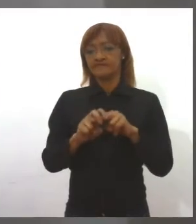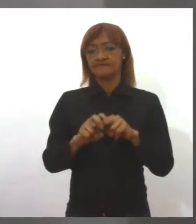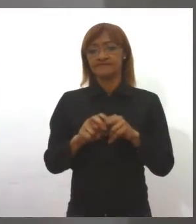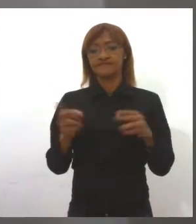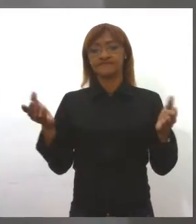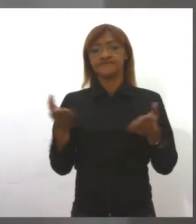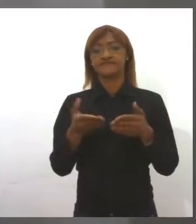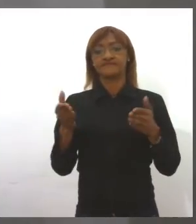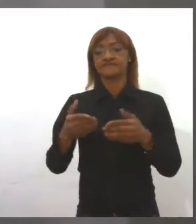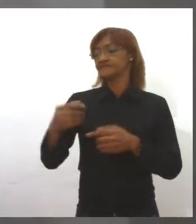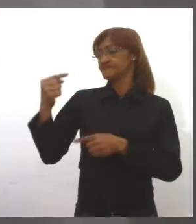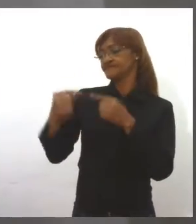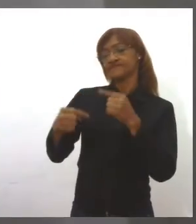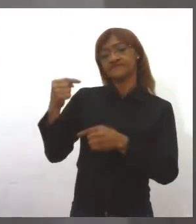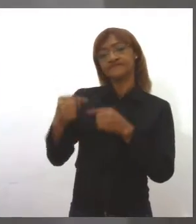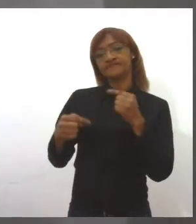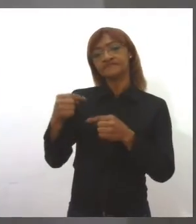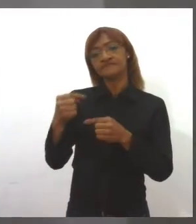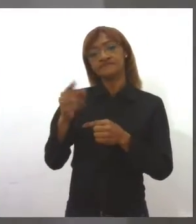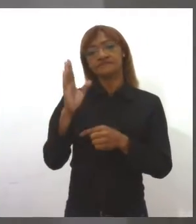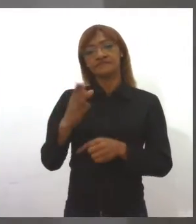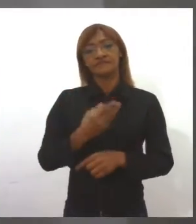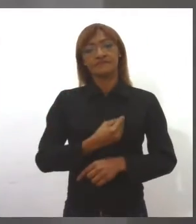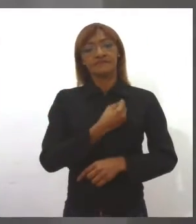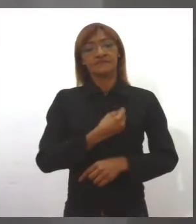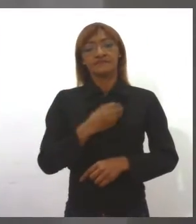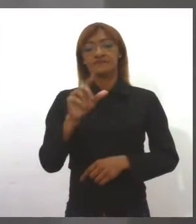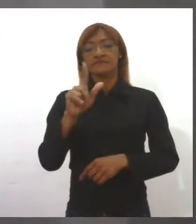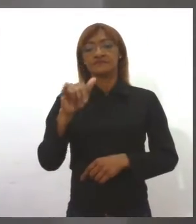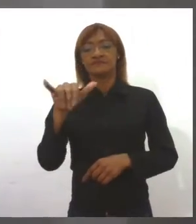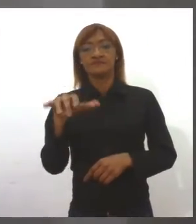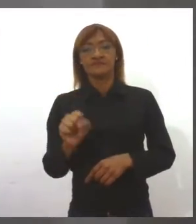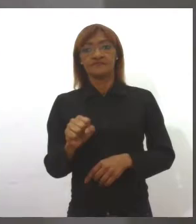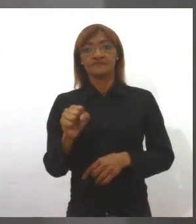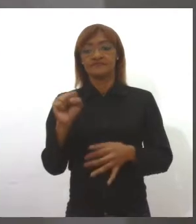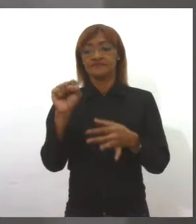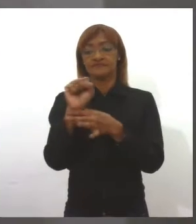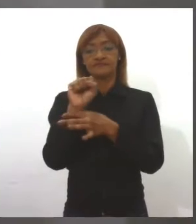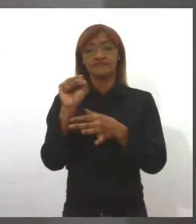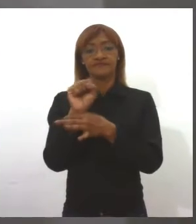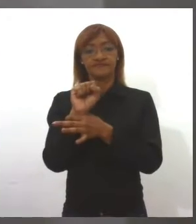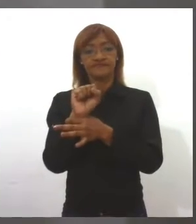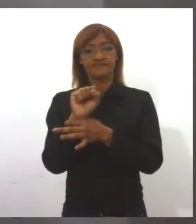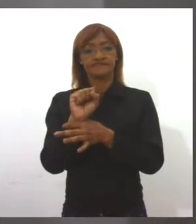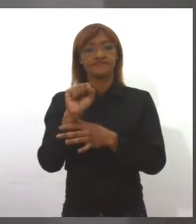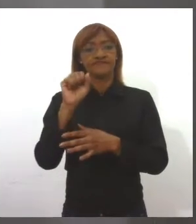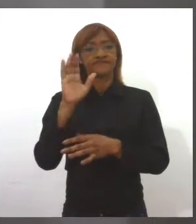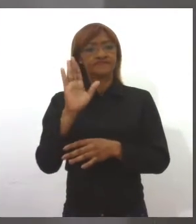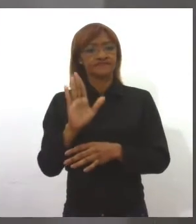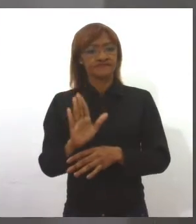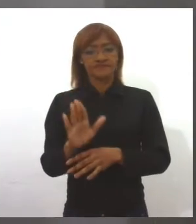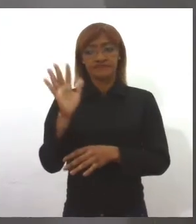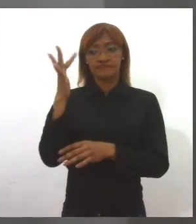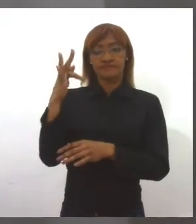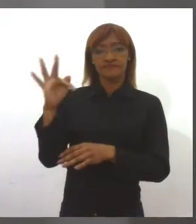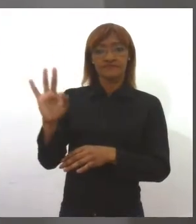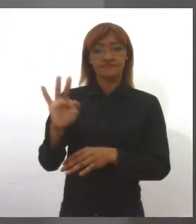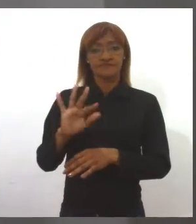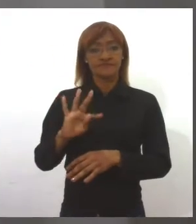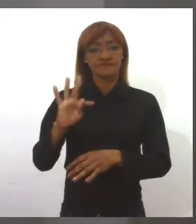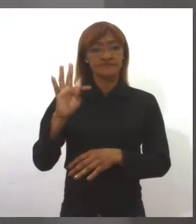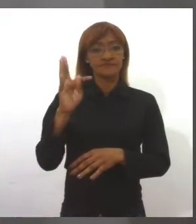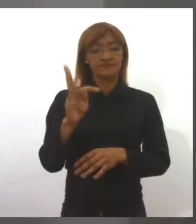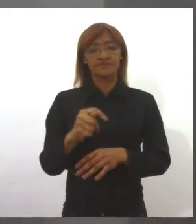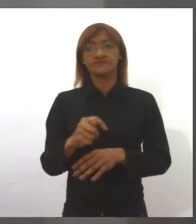para debate, com a presença do Luiz Alberto, assessor jurídico da Federação Nacional dos Urbanitários, entidade